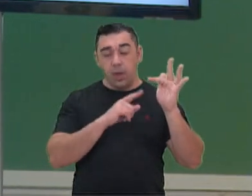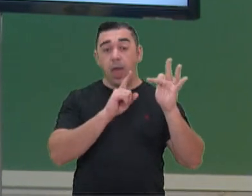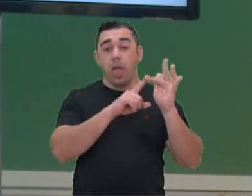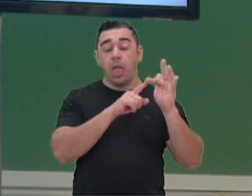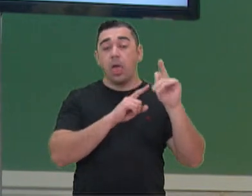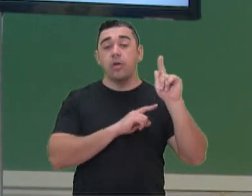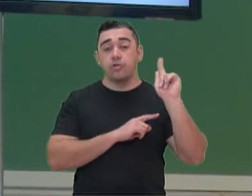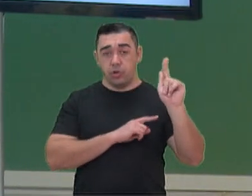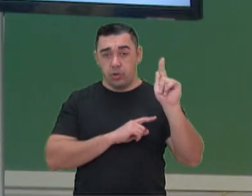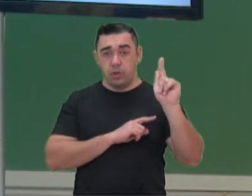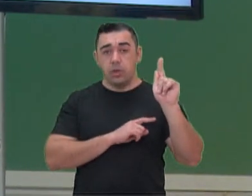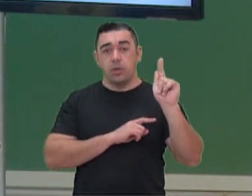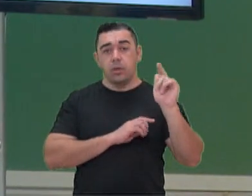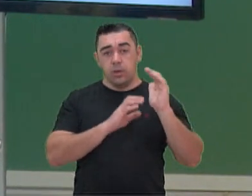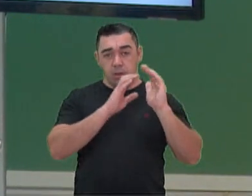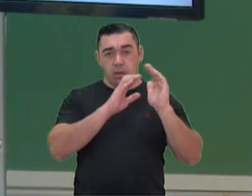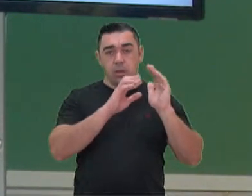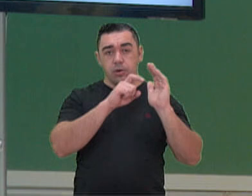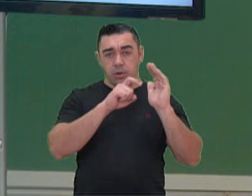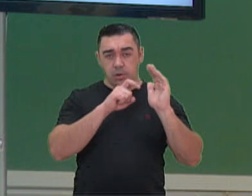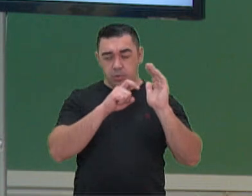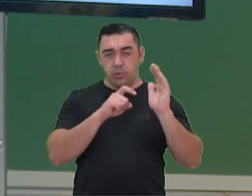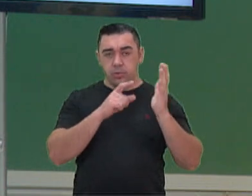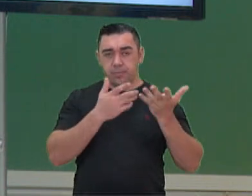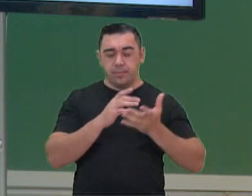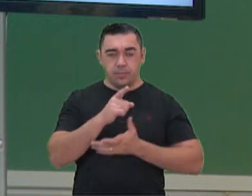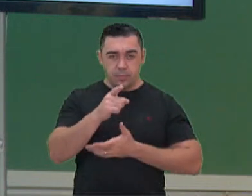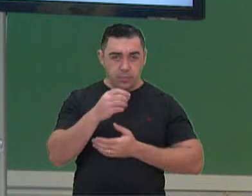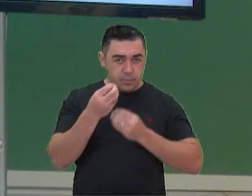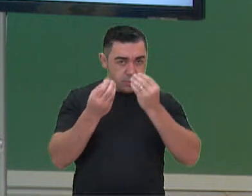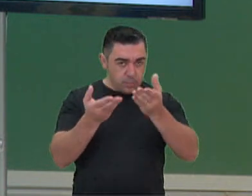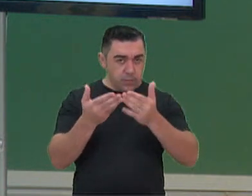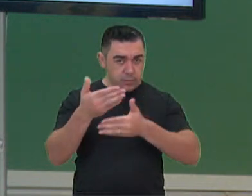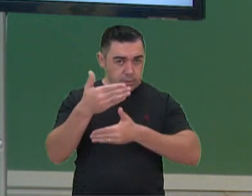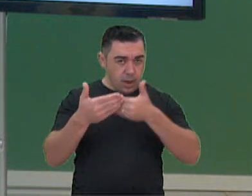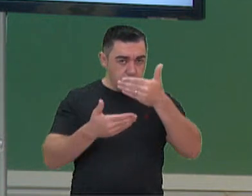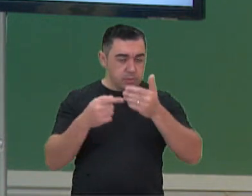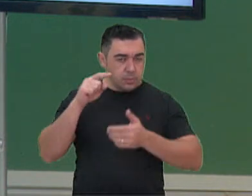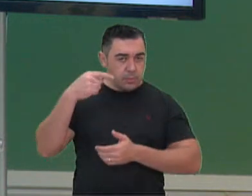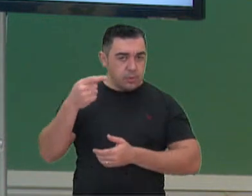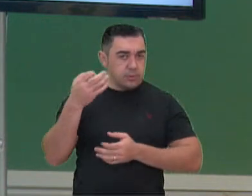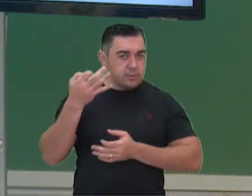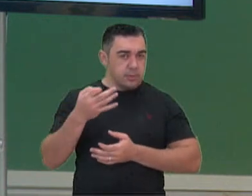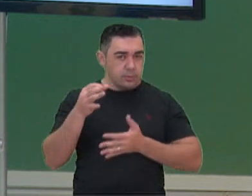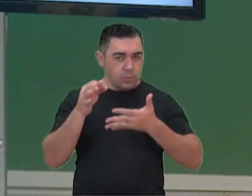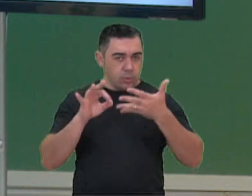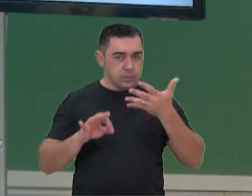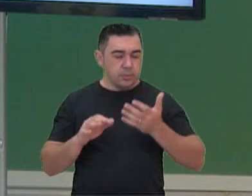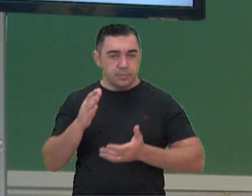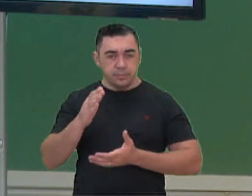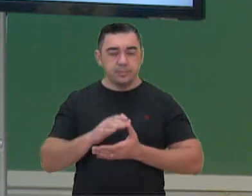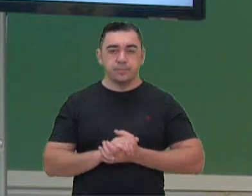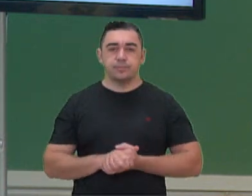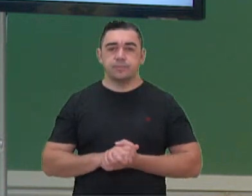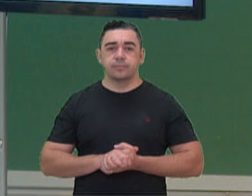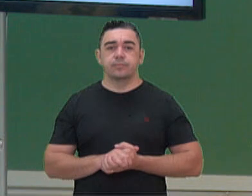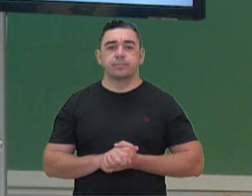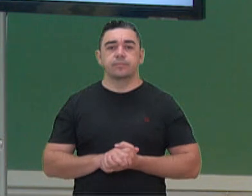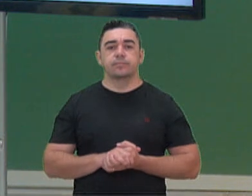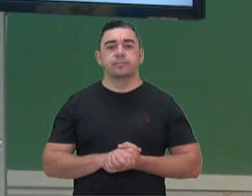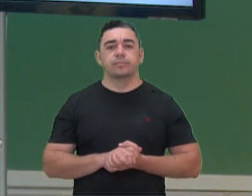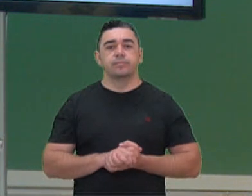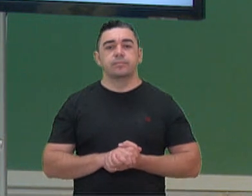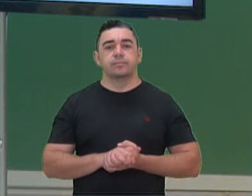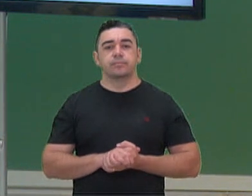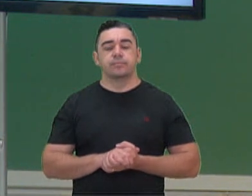mas já corrigiu no slide que vai ficar disponível para você lá no aplicativo. Então, é G de x